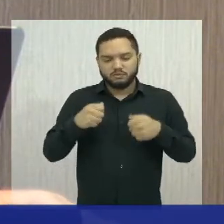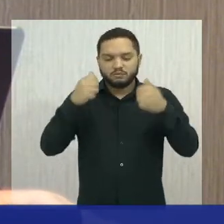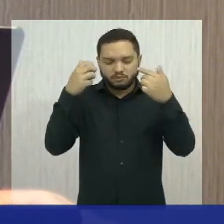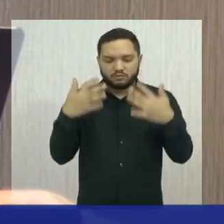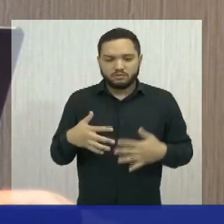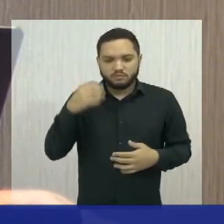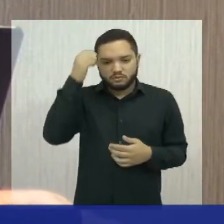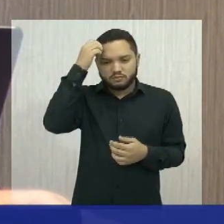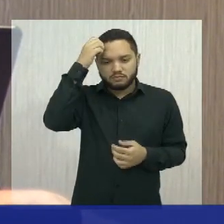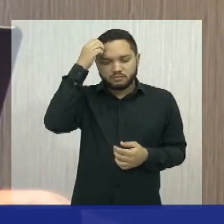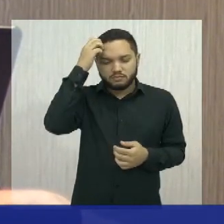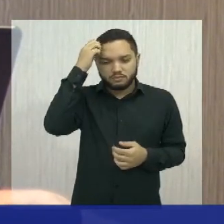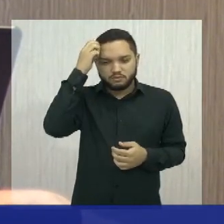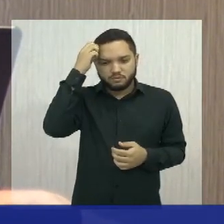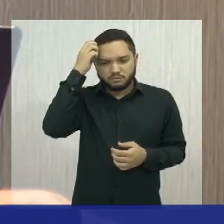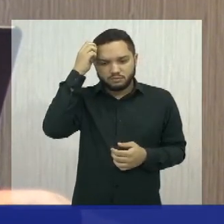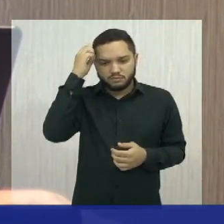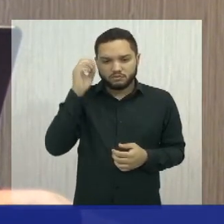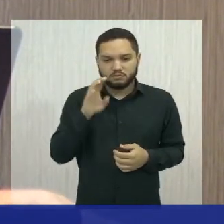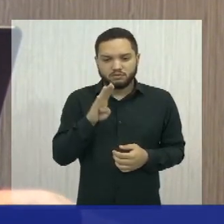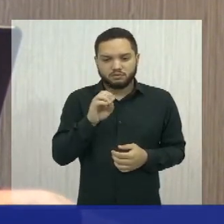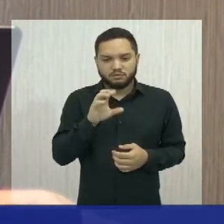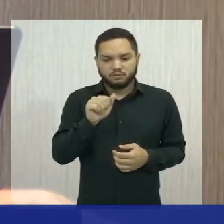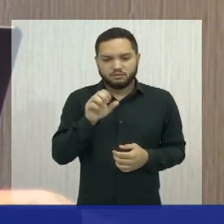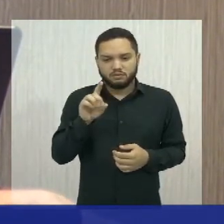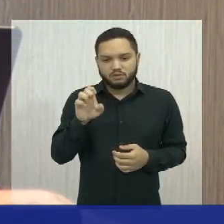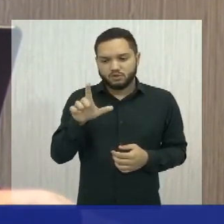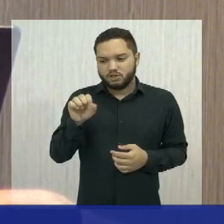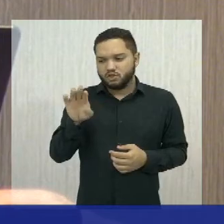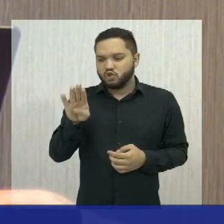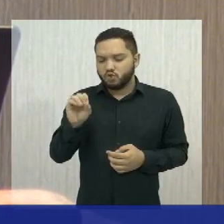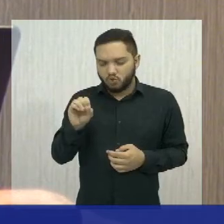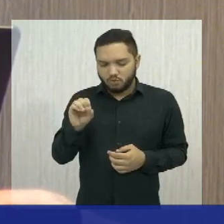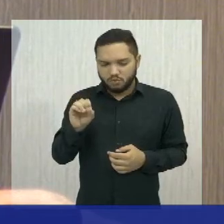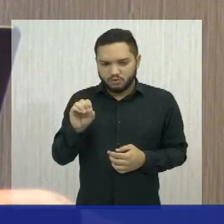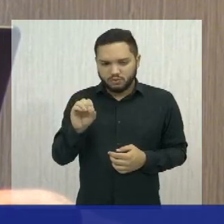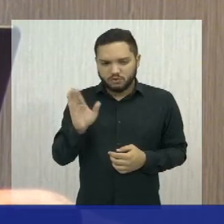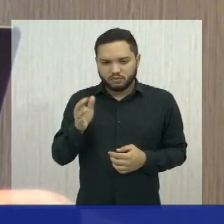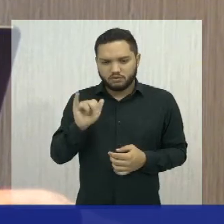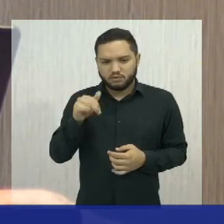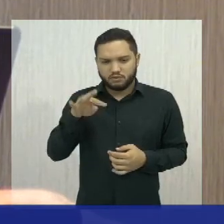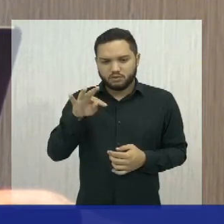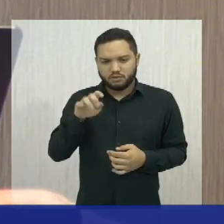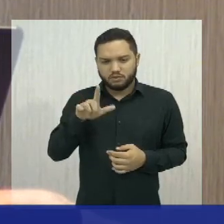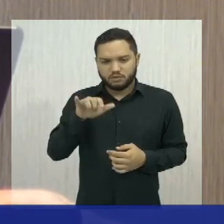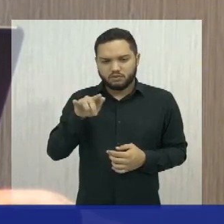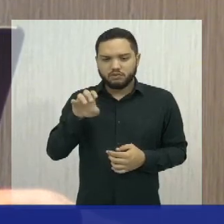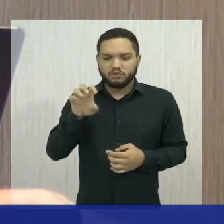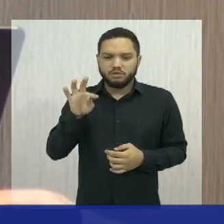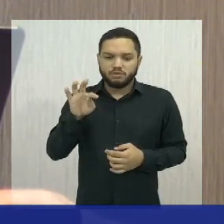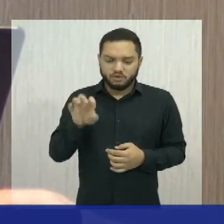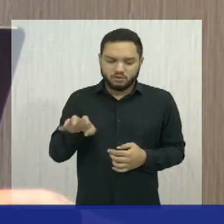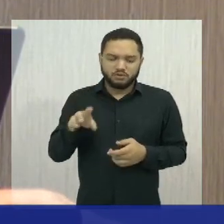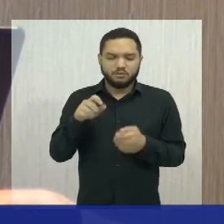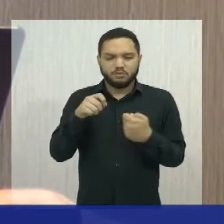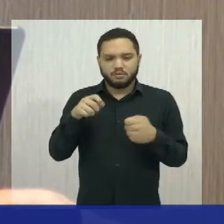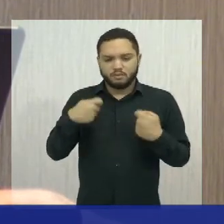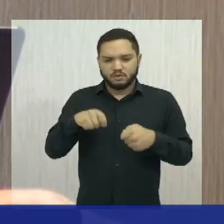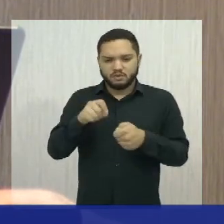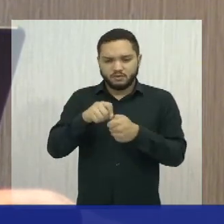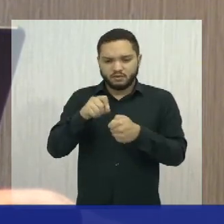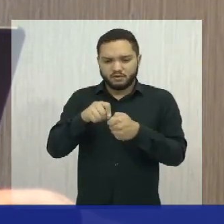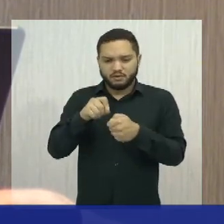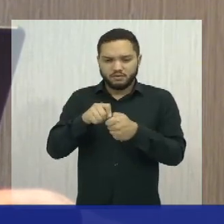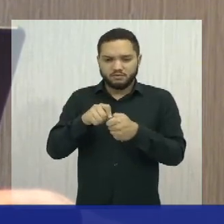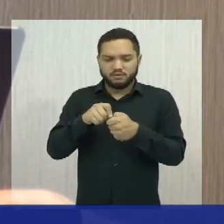falar da boca de lobo inteligente, que nós gostaríamos de ver, que se fosse possível, instalado na nossa cidade,